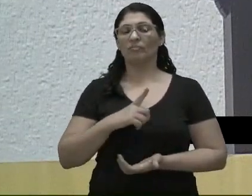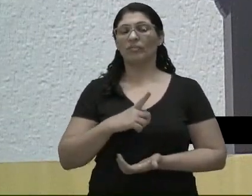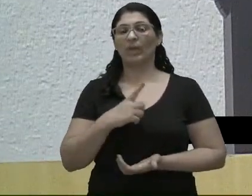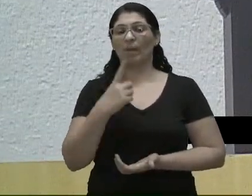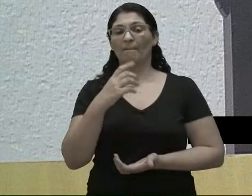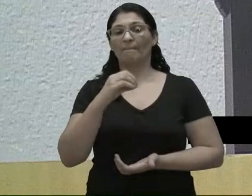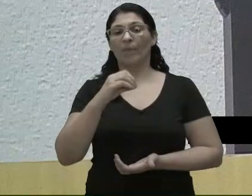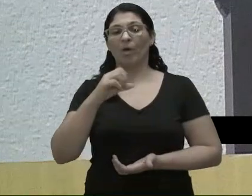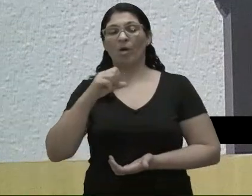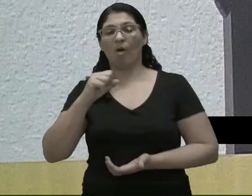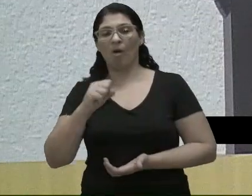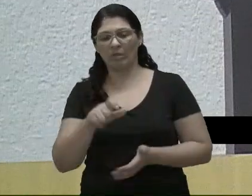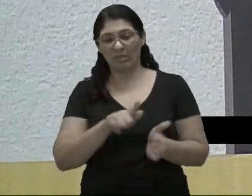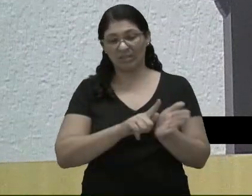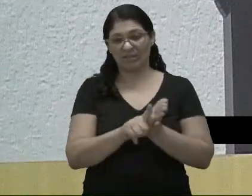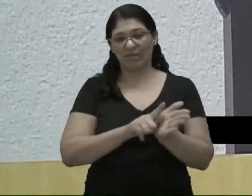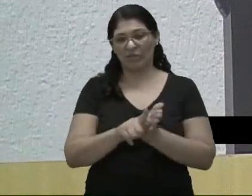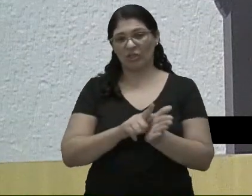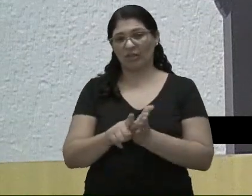sendo investigada.